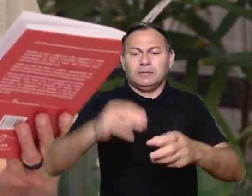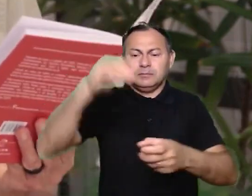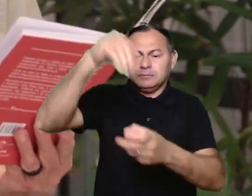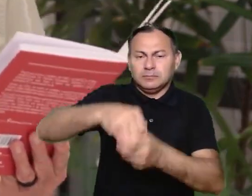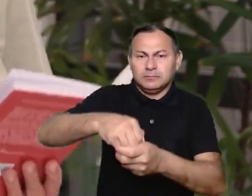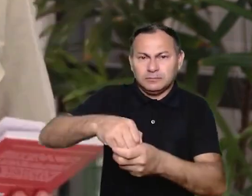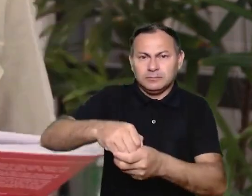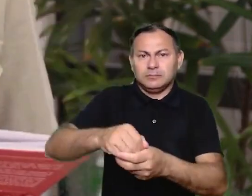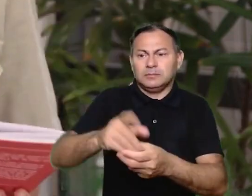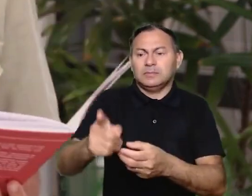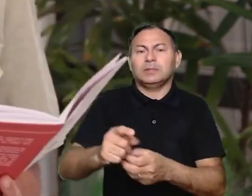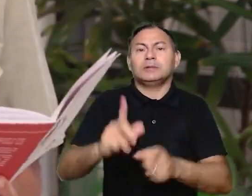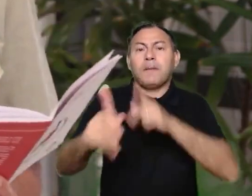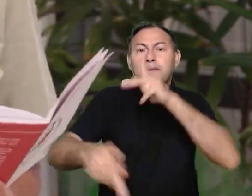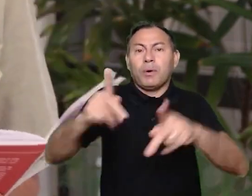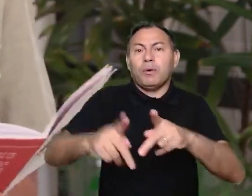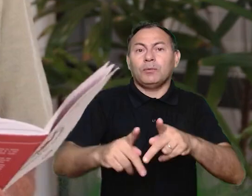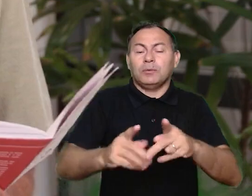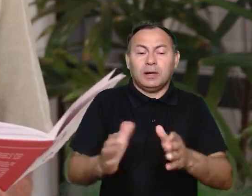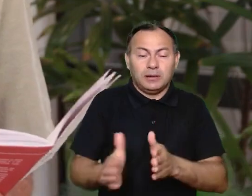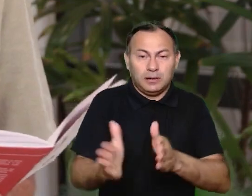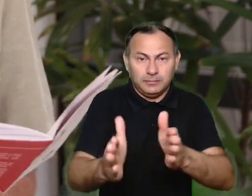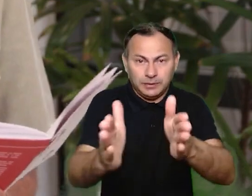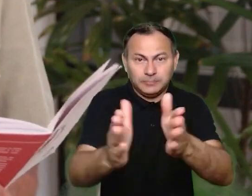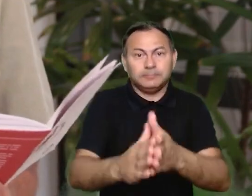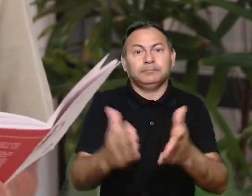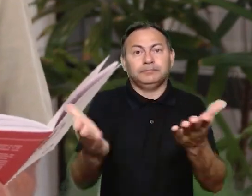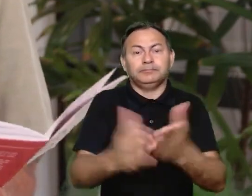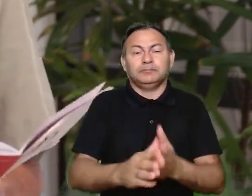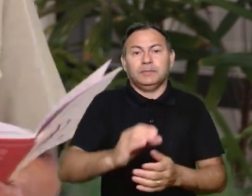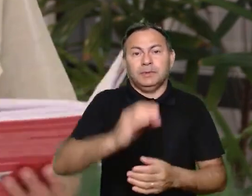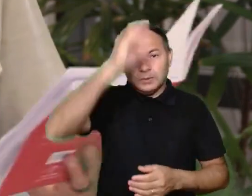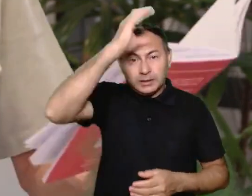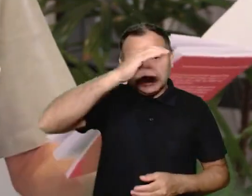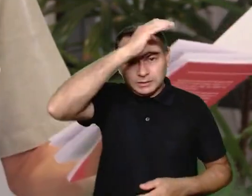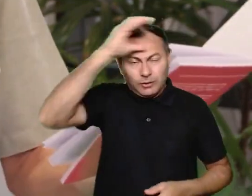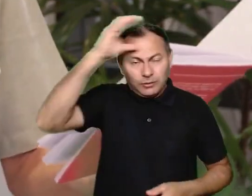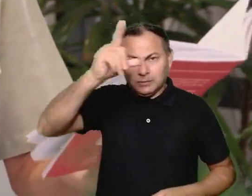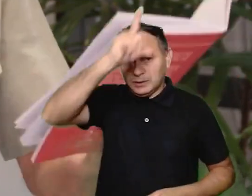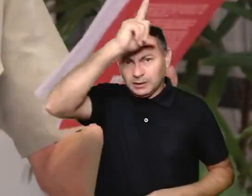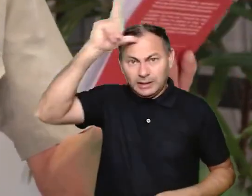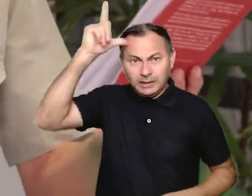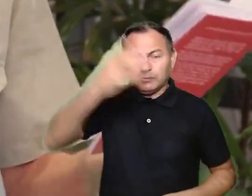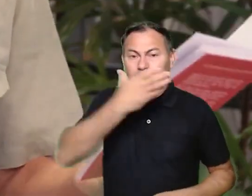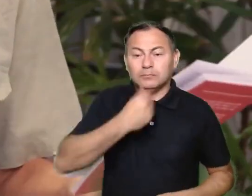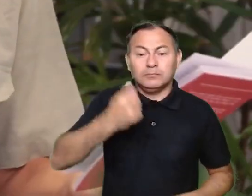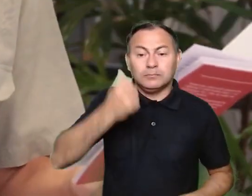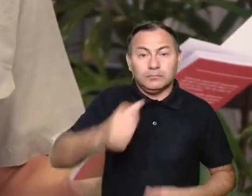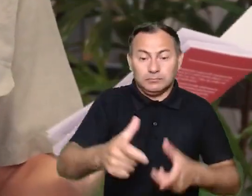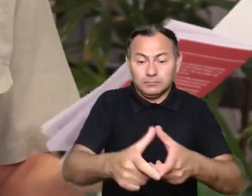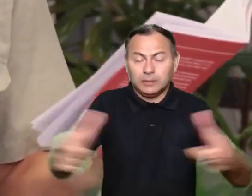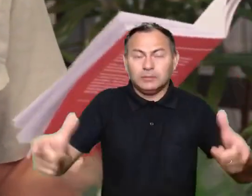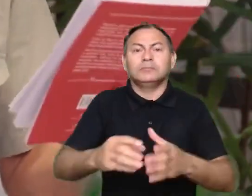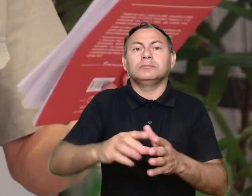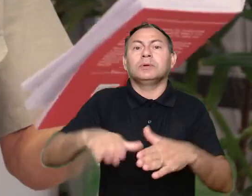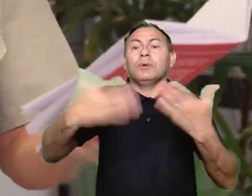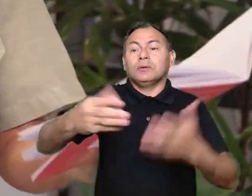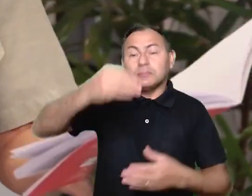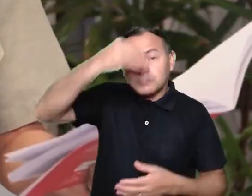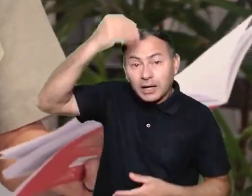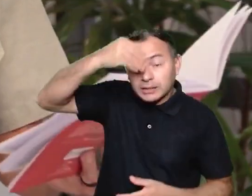diferentes membros deste povo a caminho. Os cristãos leigos e leigas, a grande maioria,